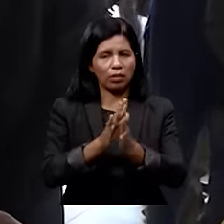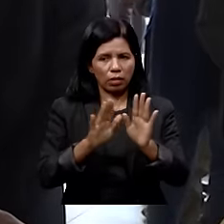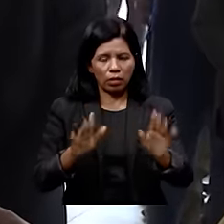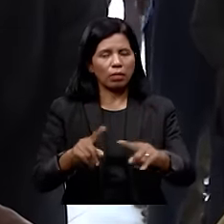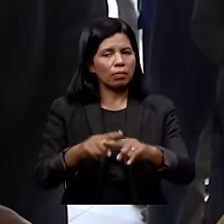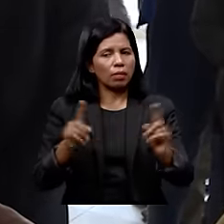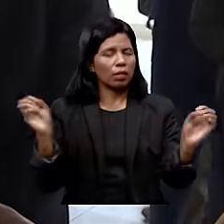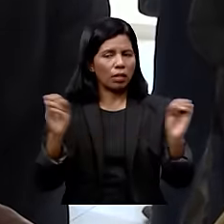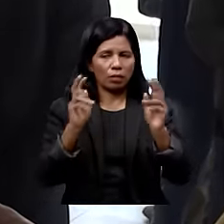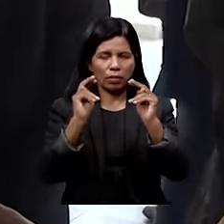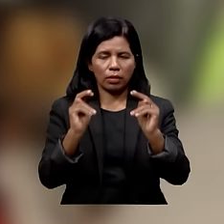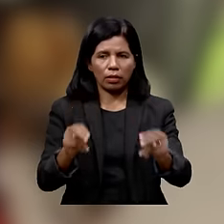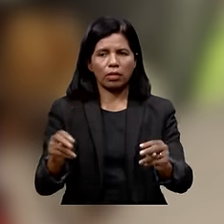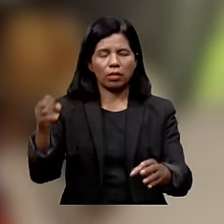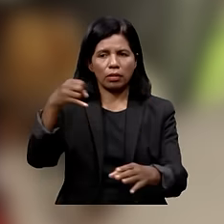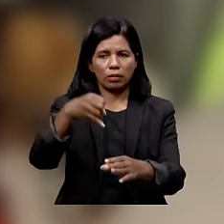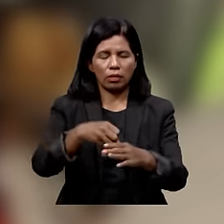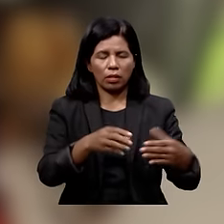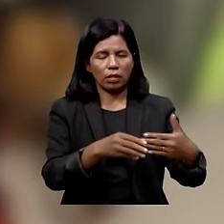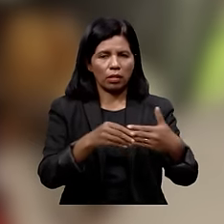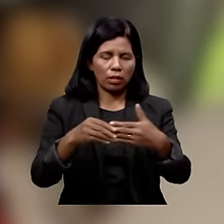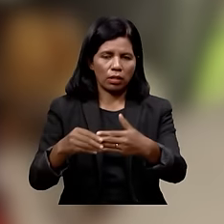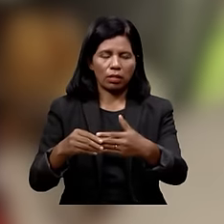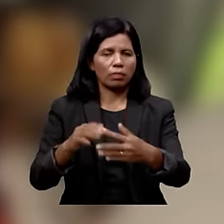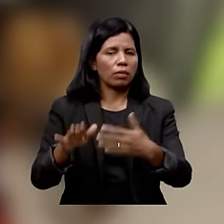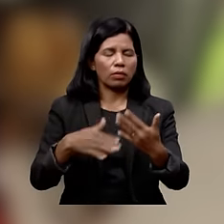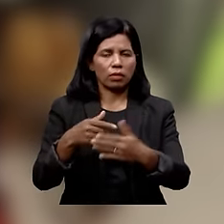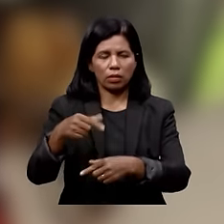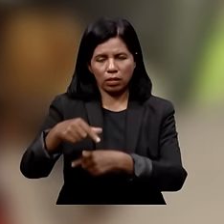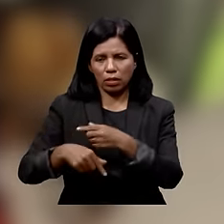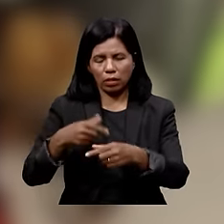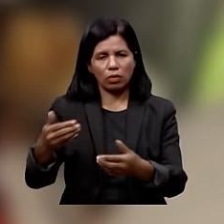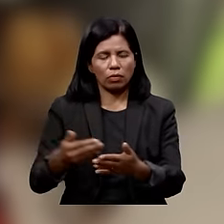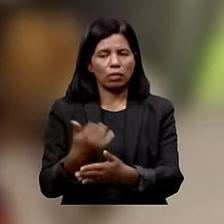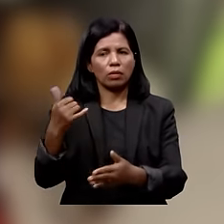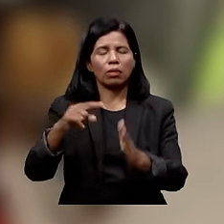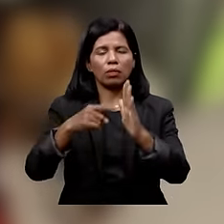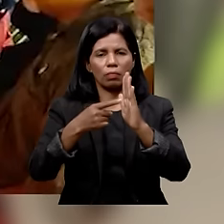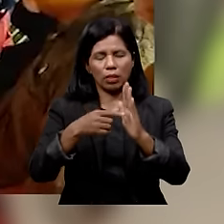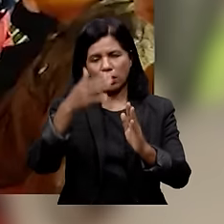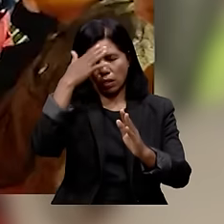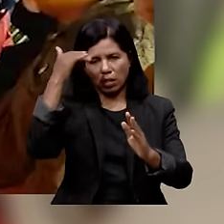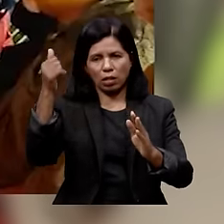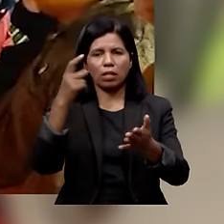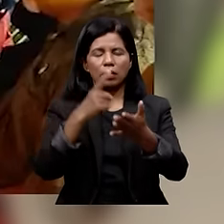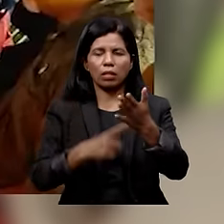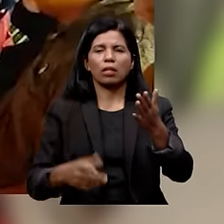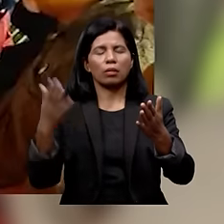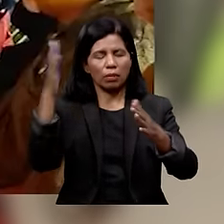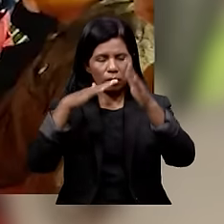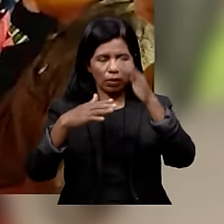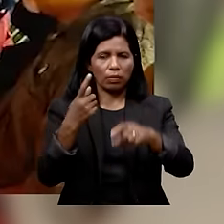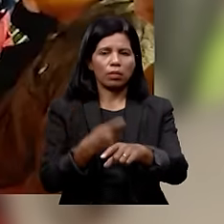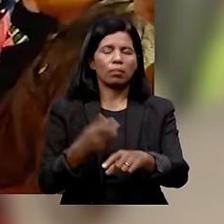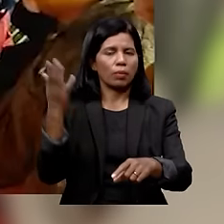mas bela precisa envolver líder pro-autonomia, tamba geração Fonsira, a rua a lua ona saída que acontece e